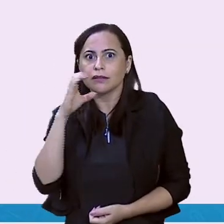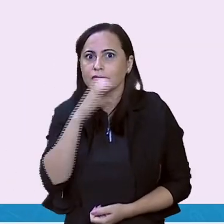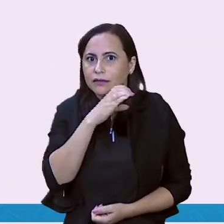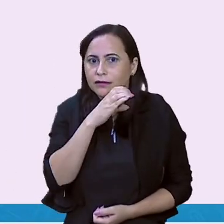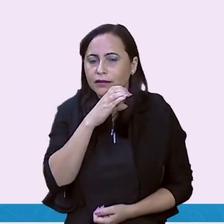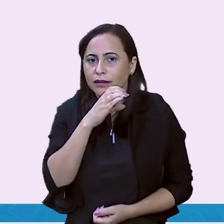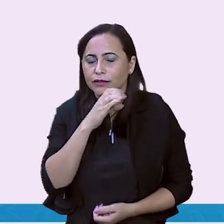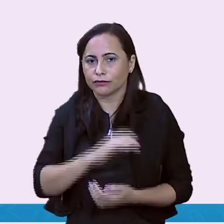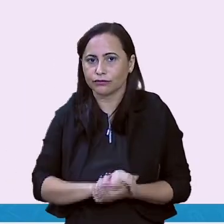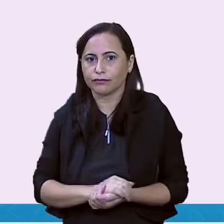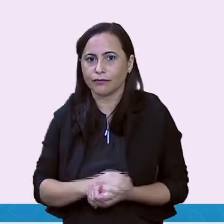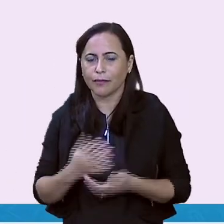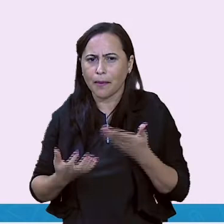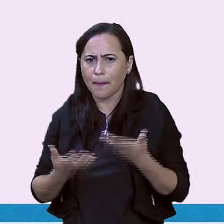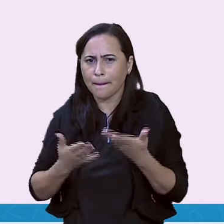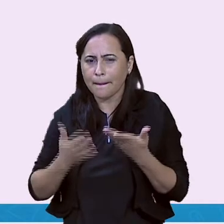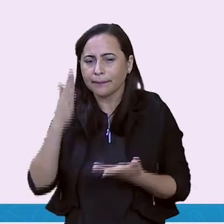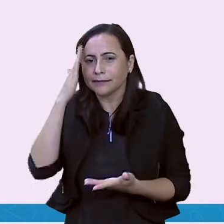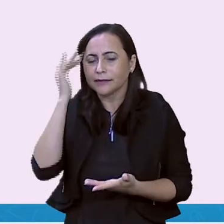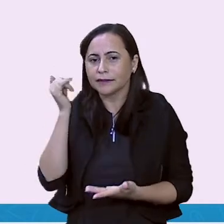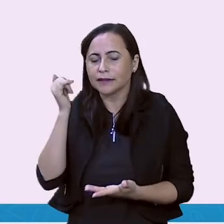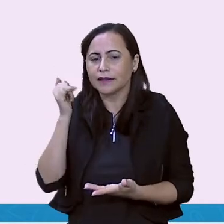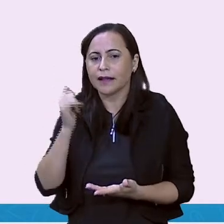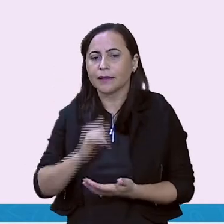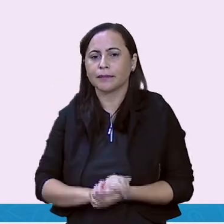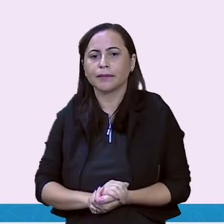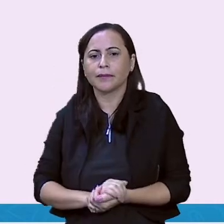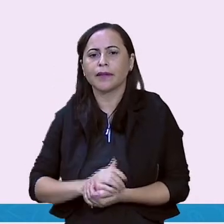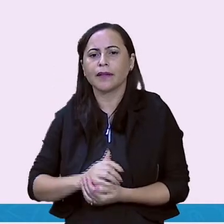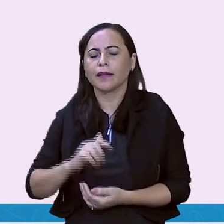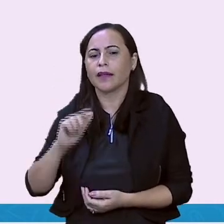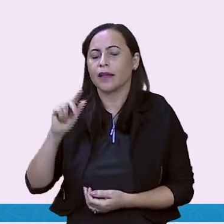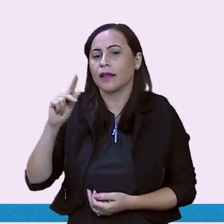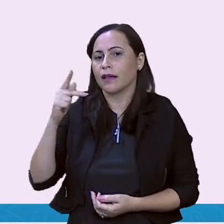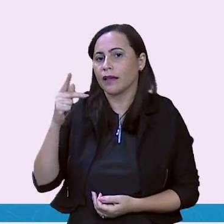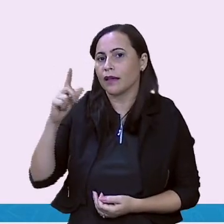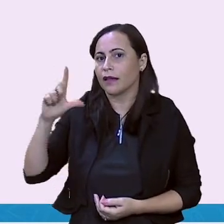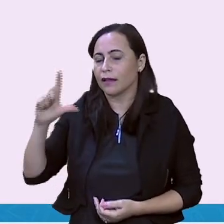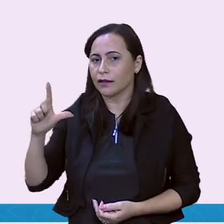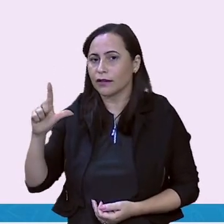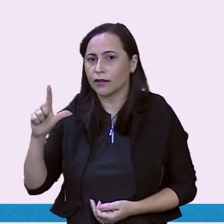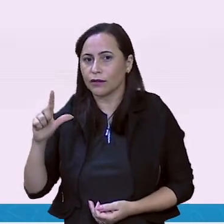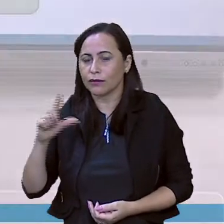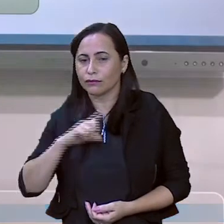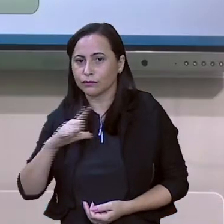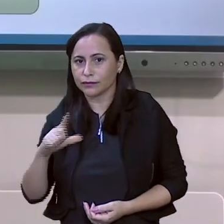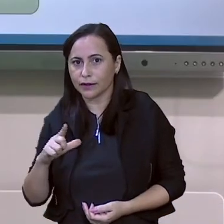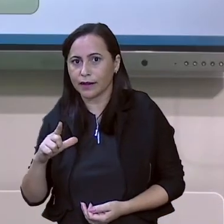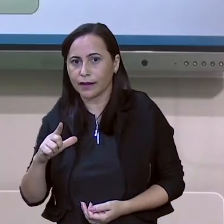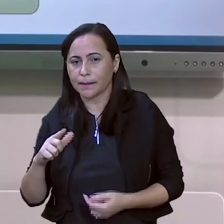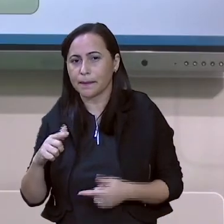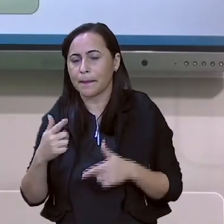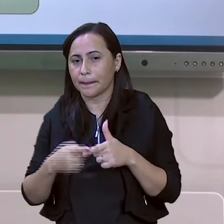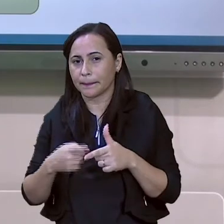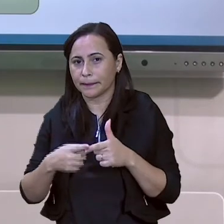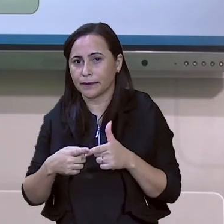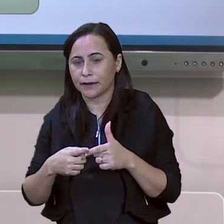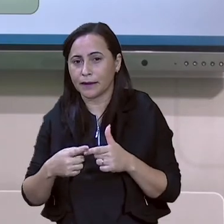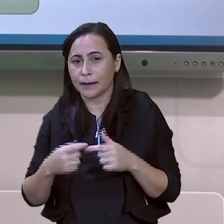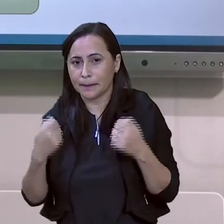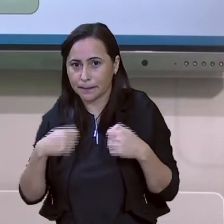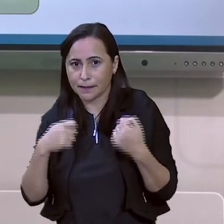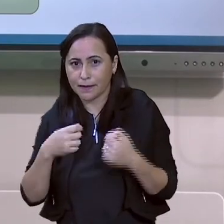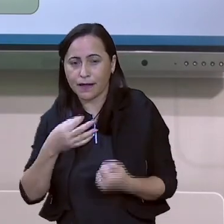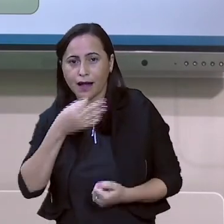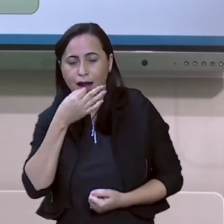saber quantos quilos você está pesando. Porque se você tiver com febre ou se ele tiver que receitar algum remédio,